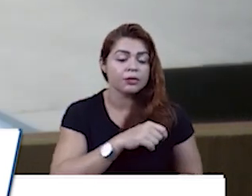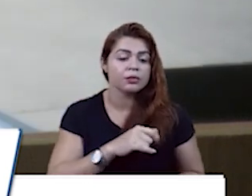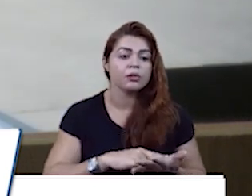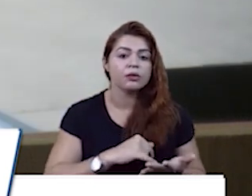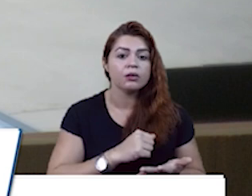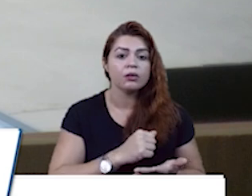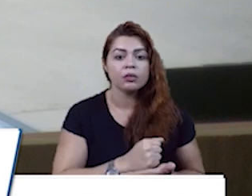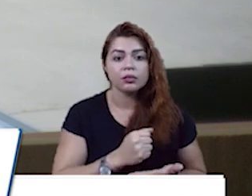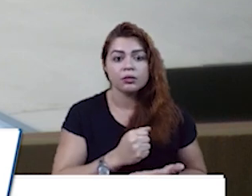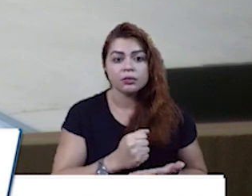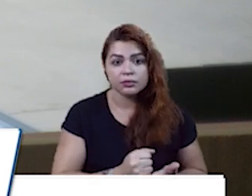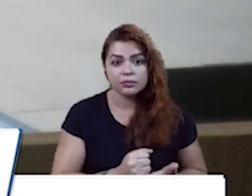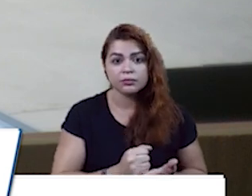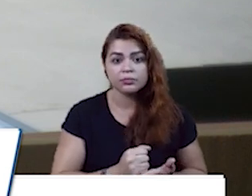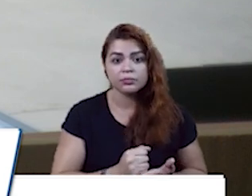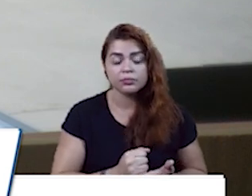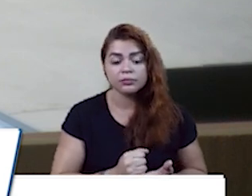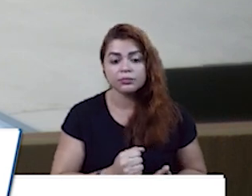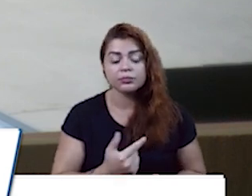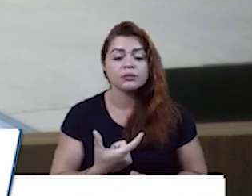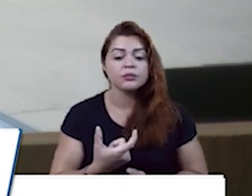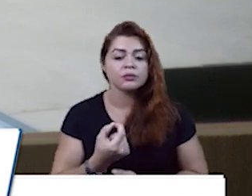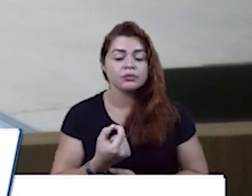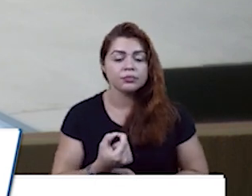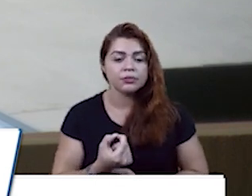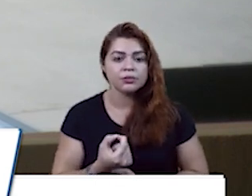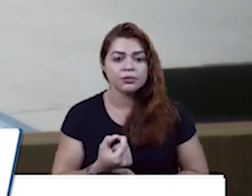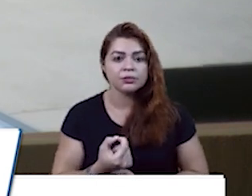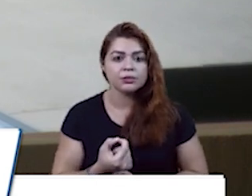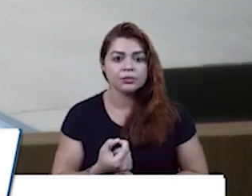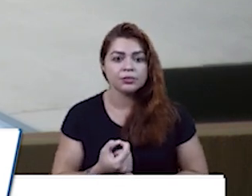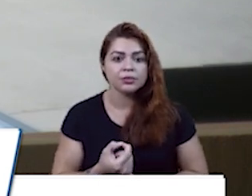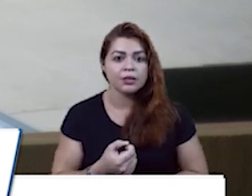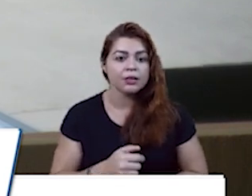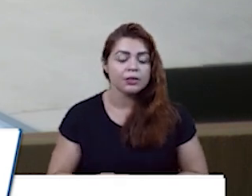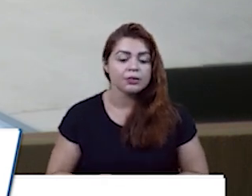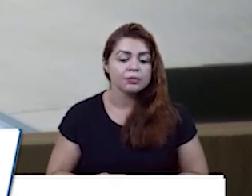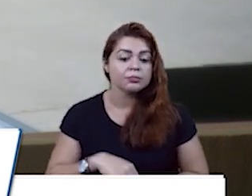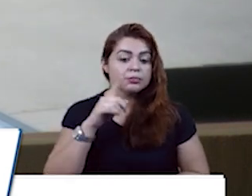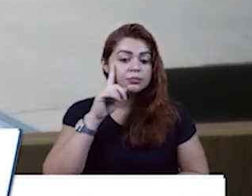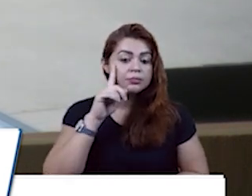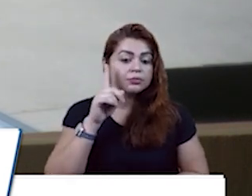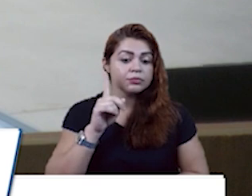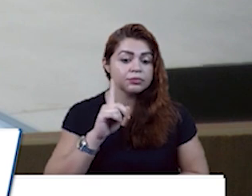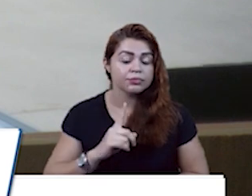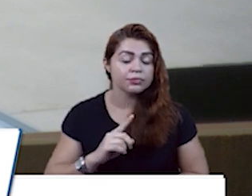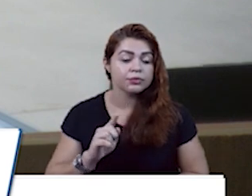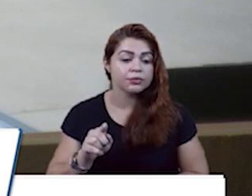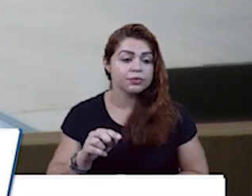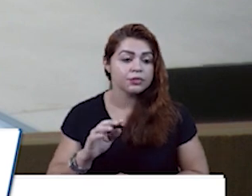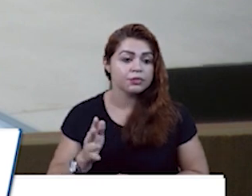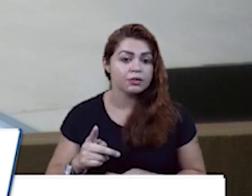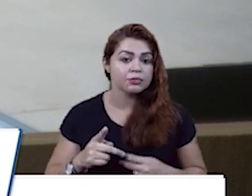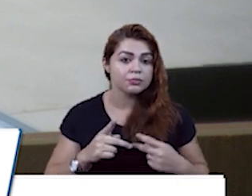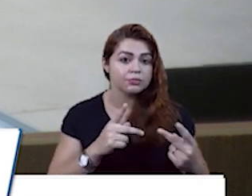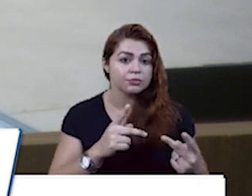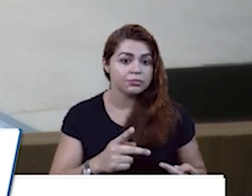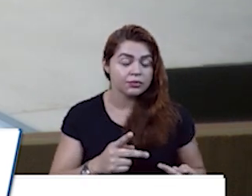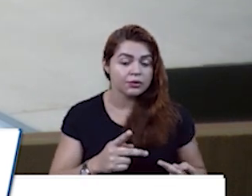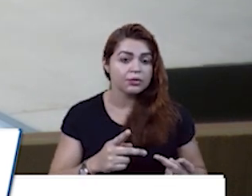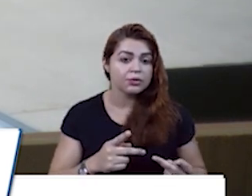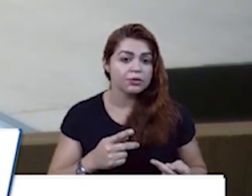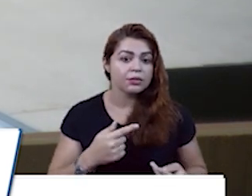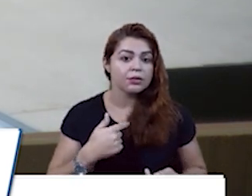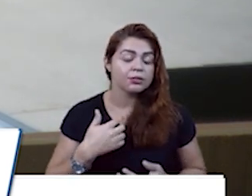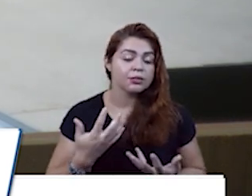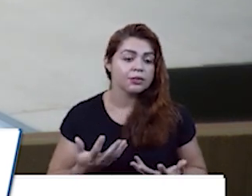Eu não sei se Vossa Excelência já visitou, mas eu gostaria de fazer essa indicação, porque Vossa